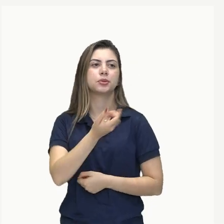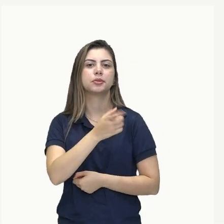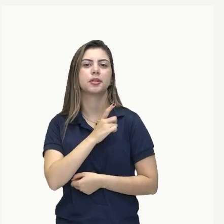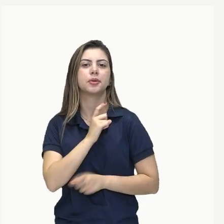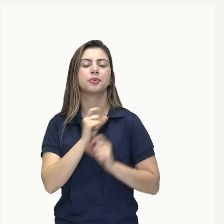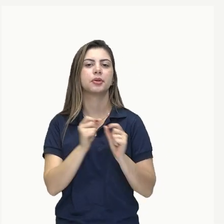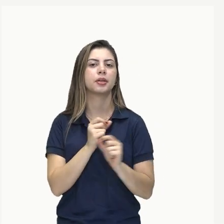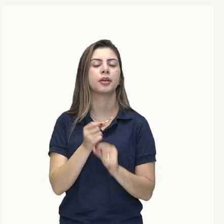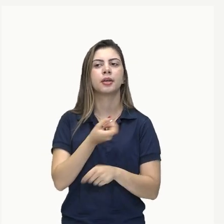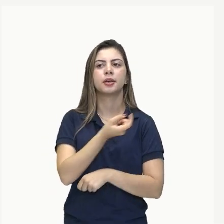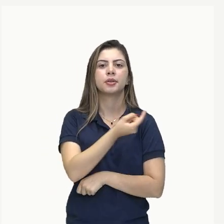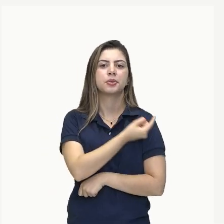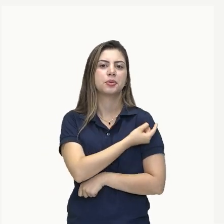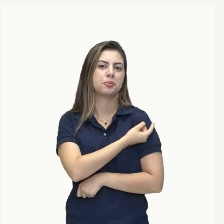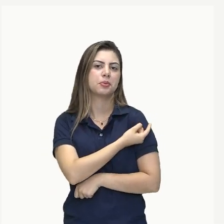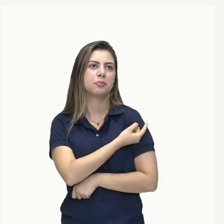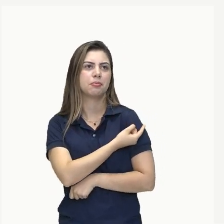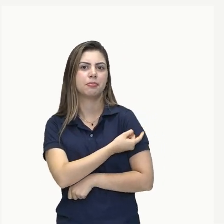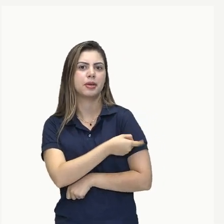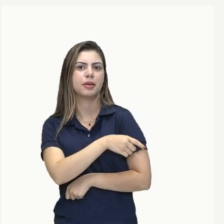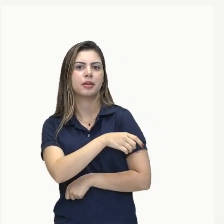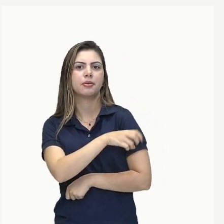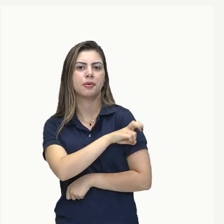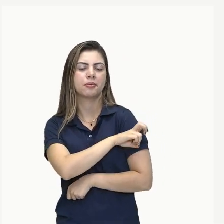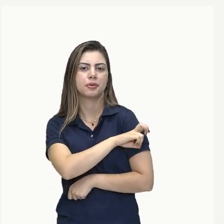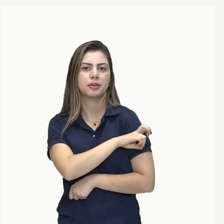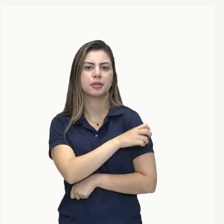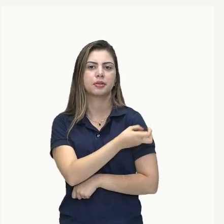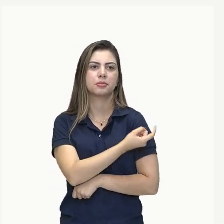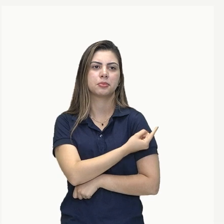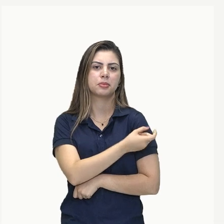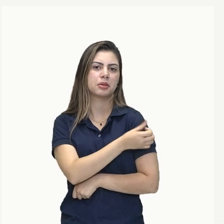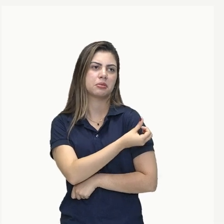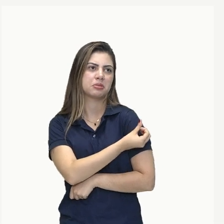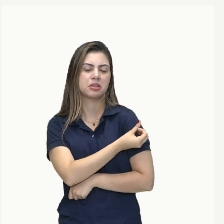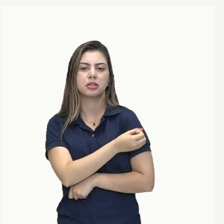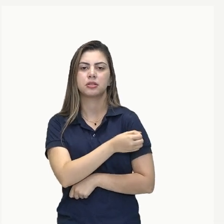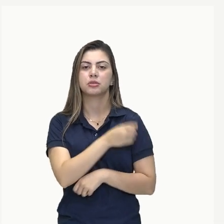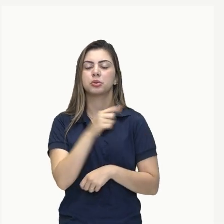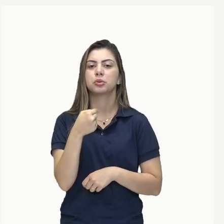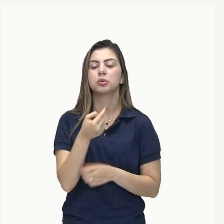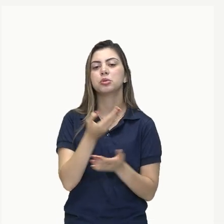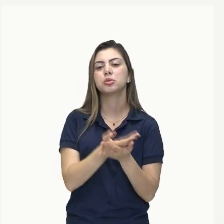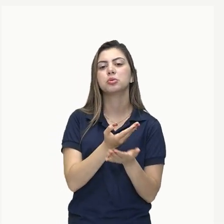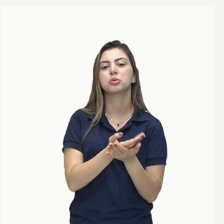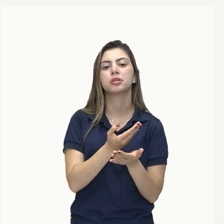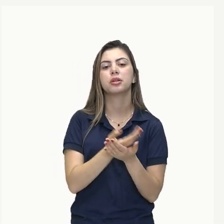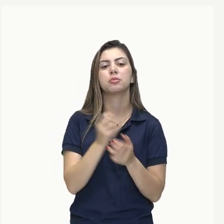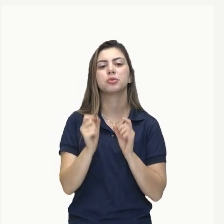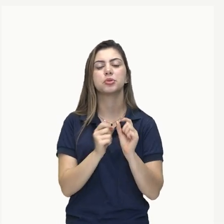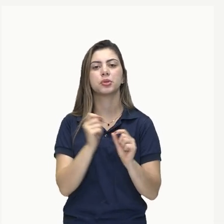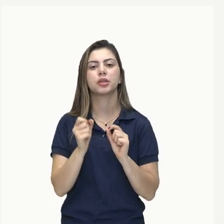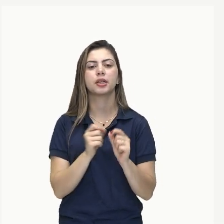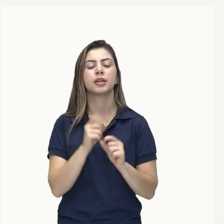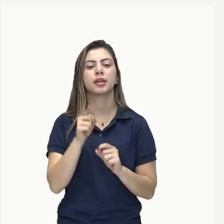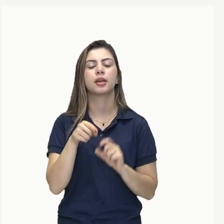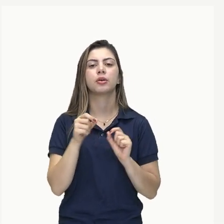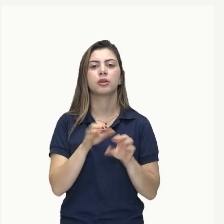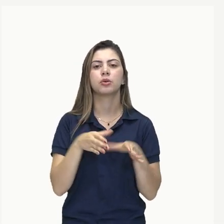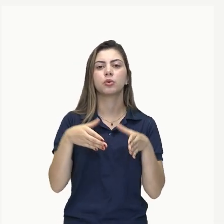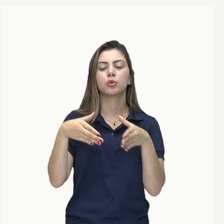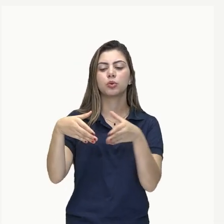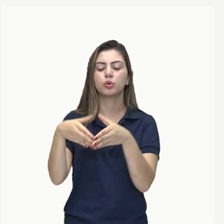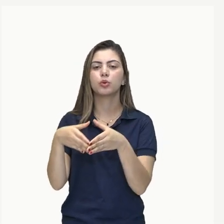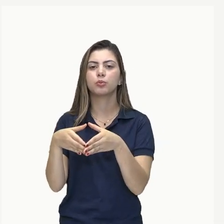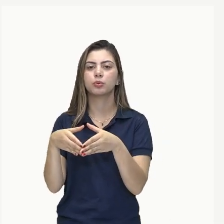lá o conjunto dos números naturais, não é? Conjunto dos números